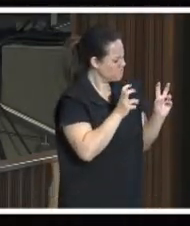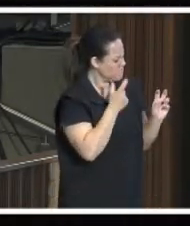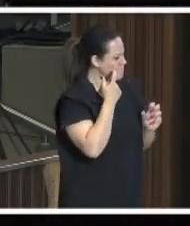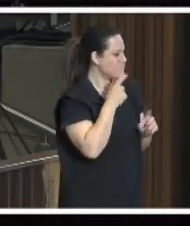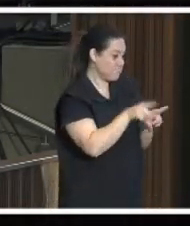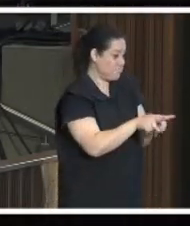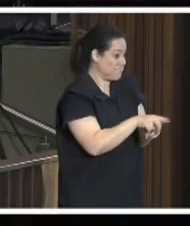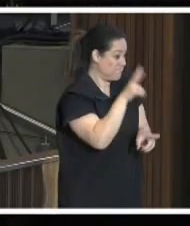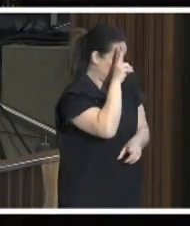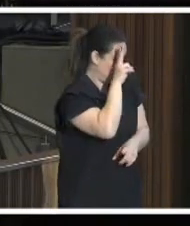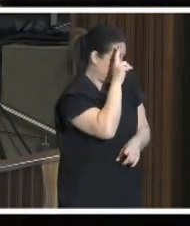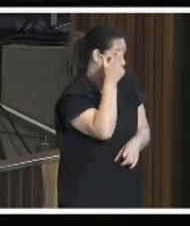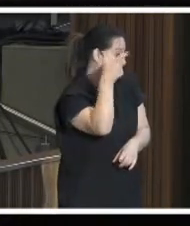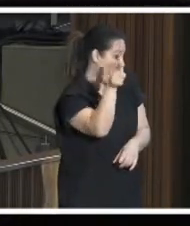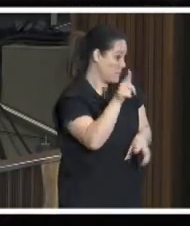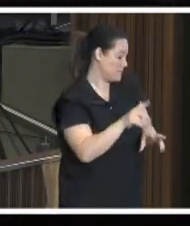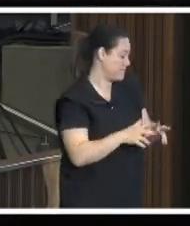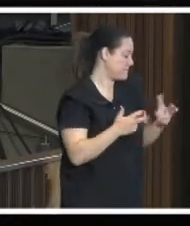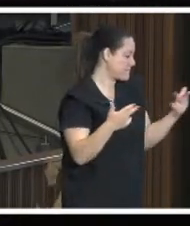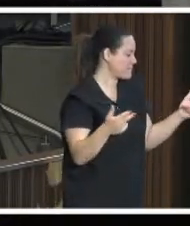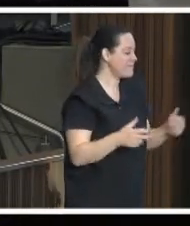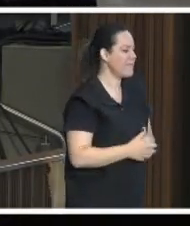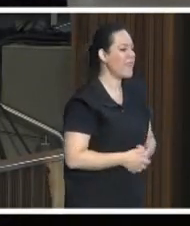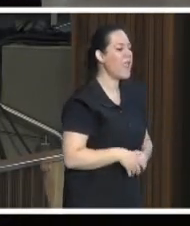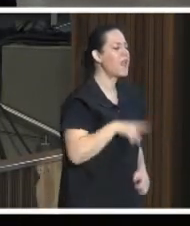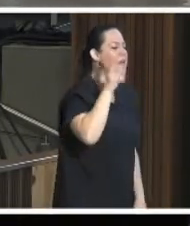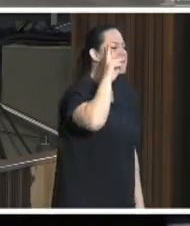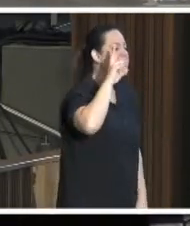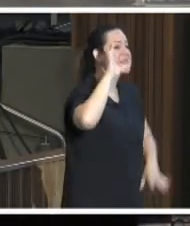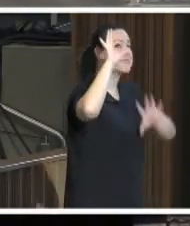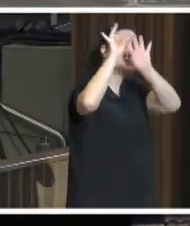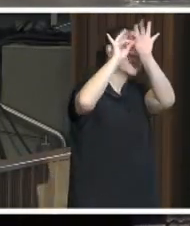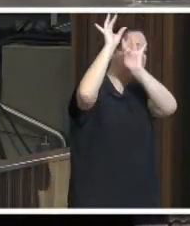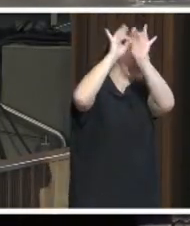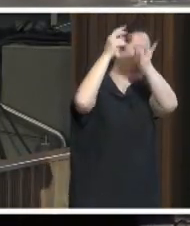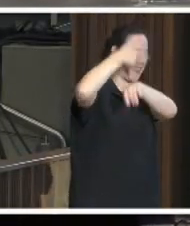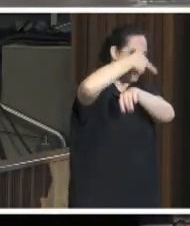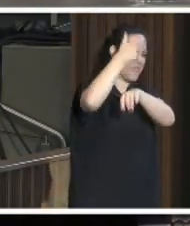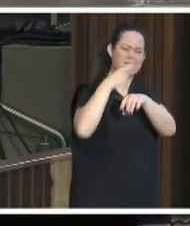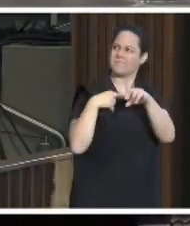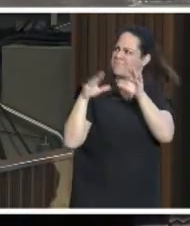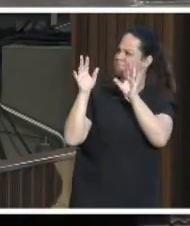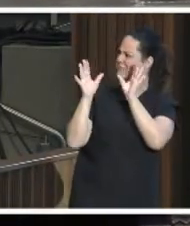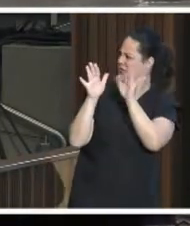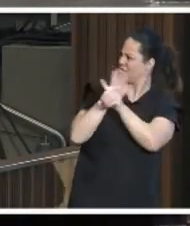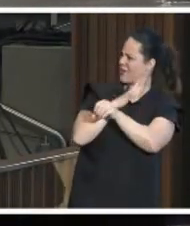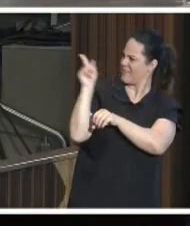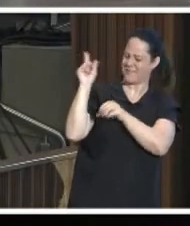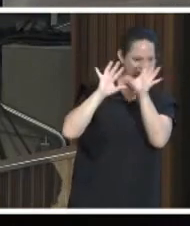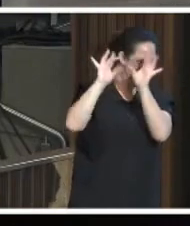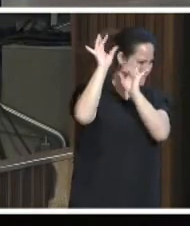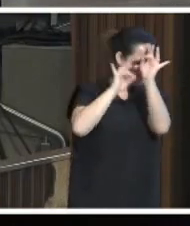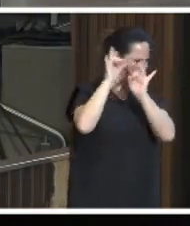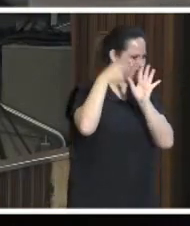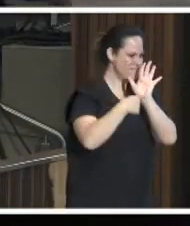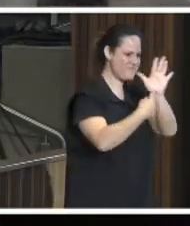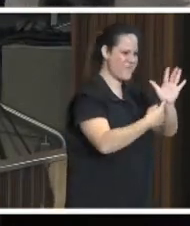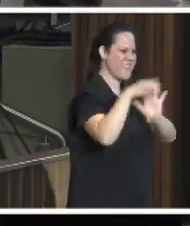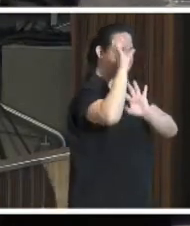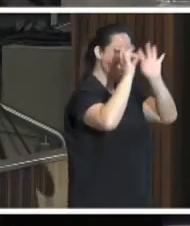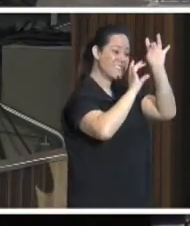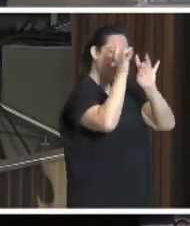outra coisa. Eu me lembrei da estrela de Natal. Está cheio de estrelas aqui, né? Para representar a estrela do